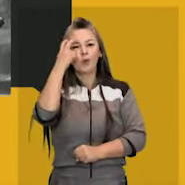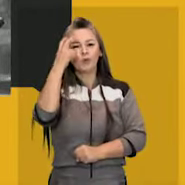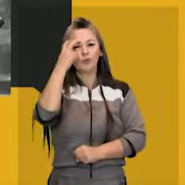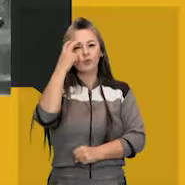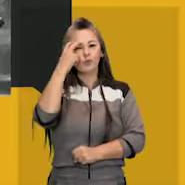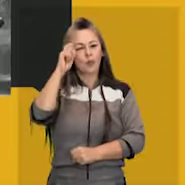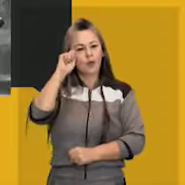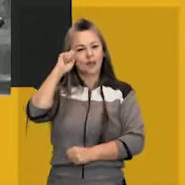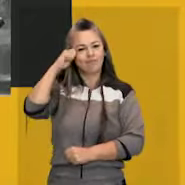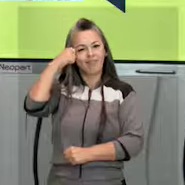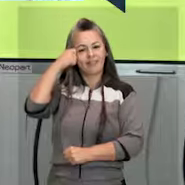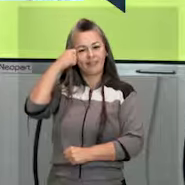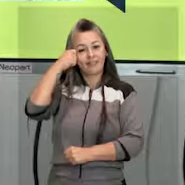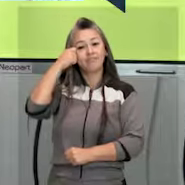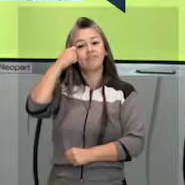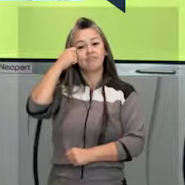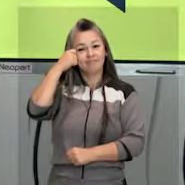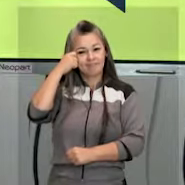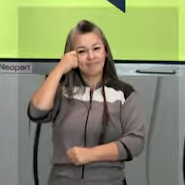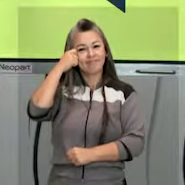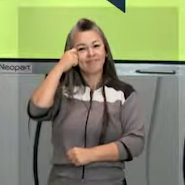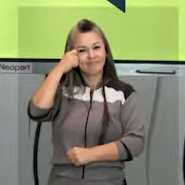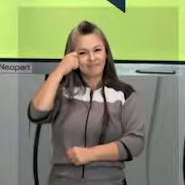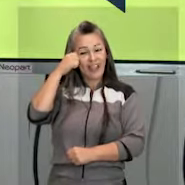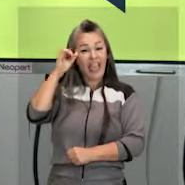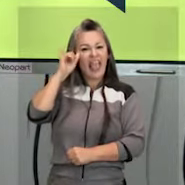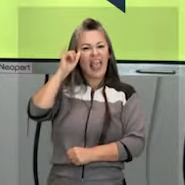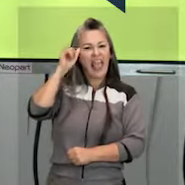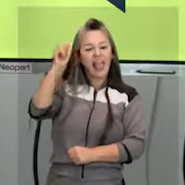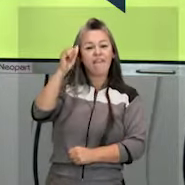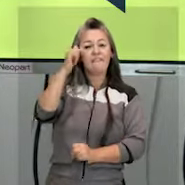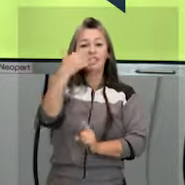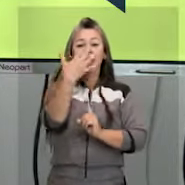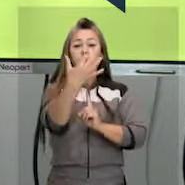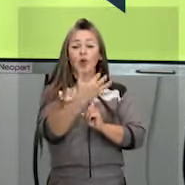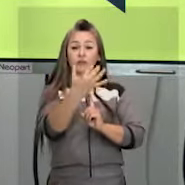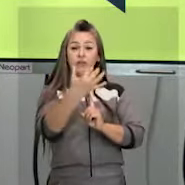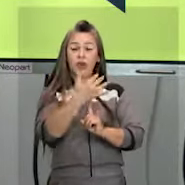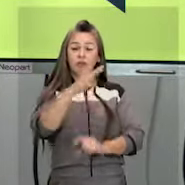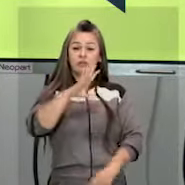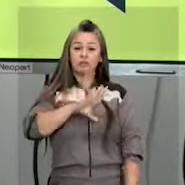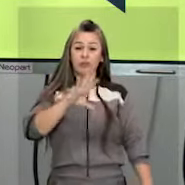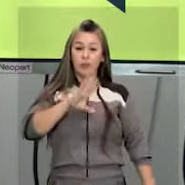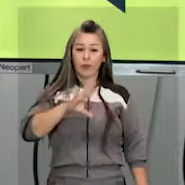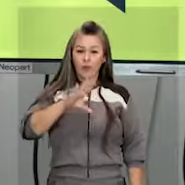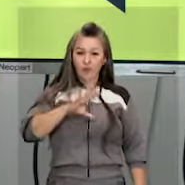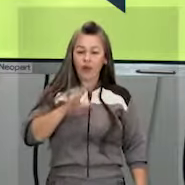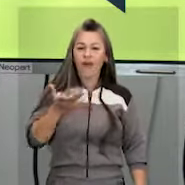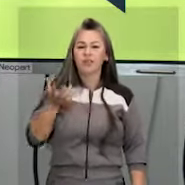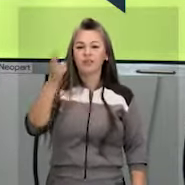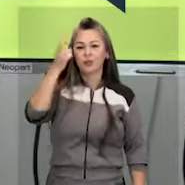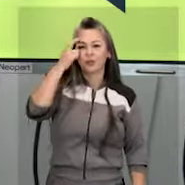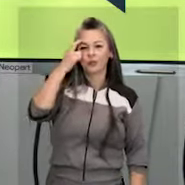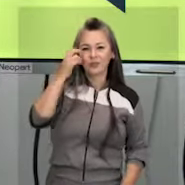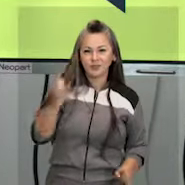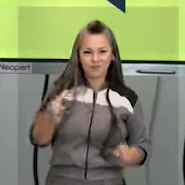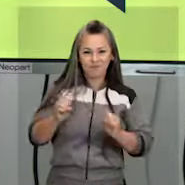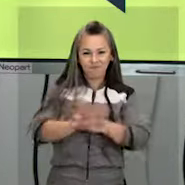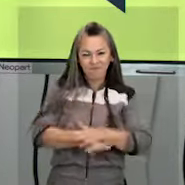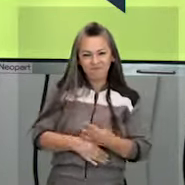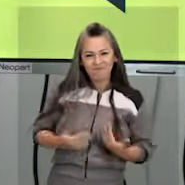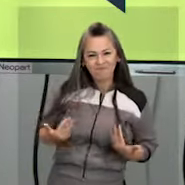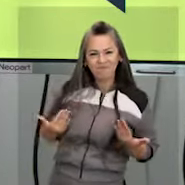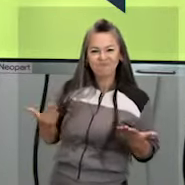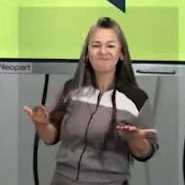população escravizadora dessa população que era escravizada. Bom, então, né, essas são as formas, né,